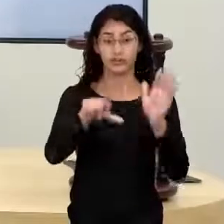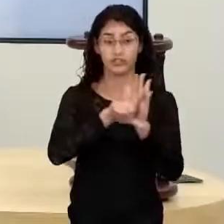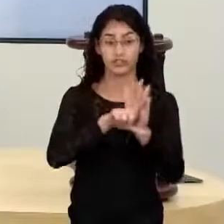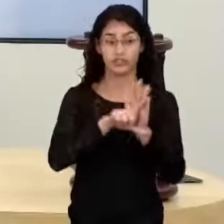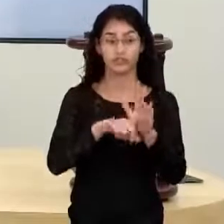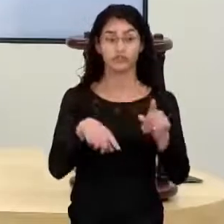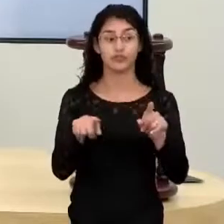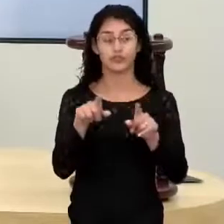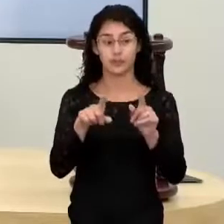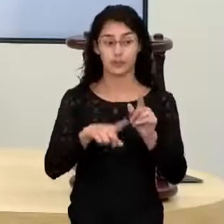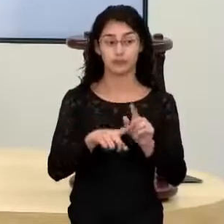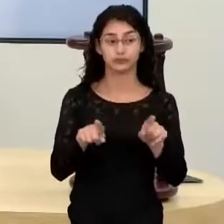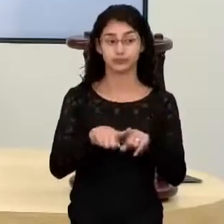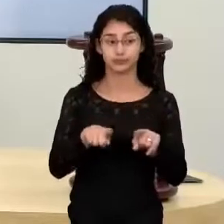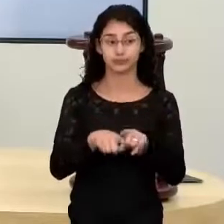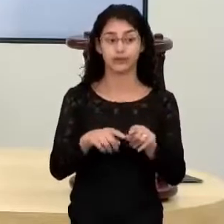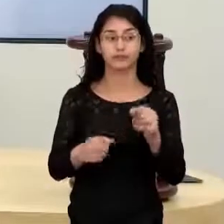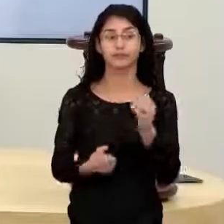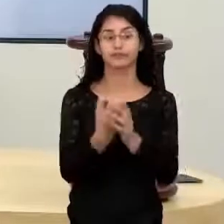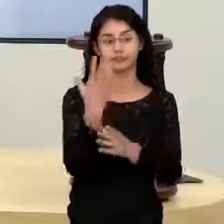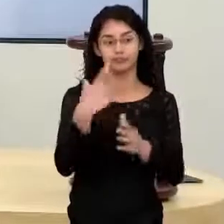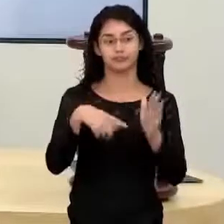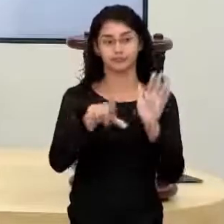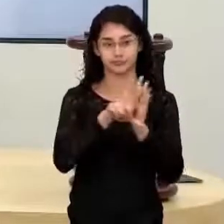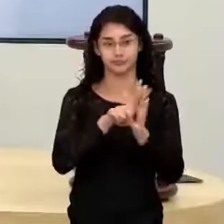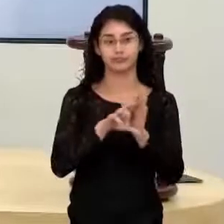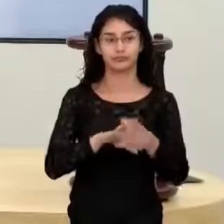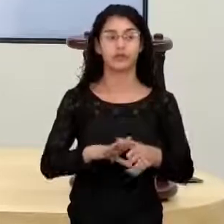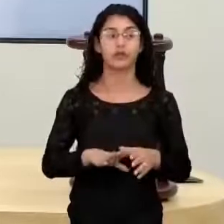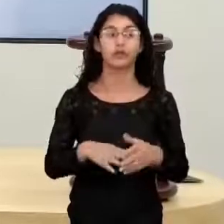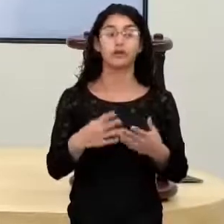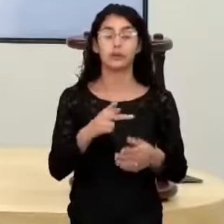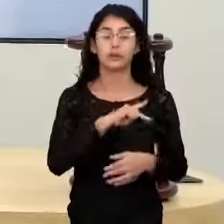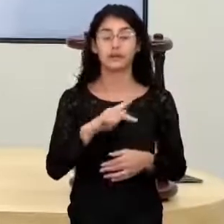também faz leis? E o presidente